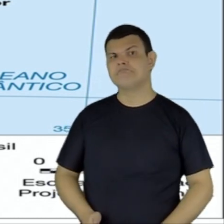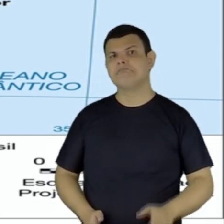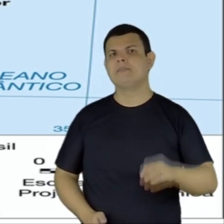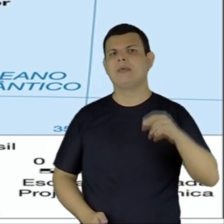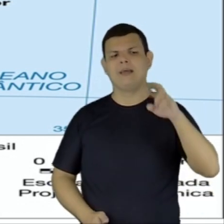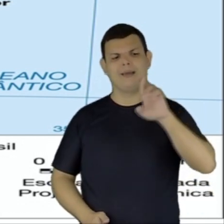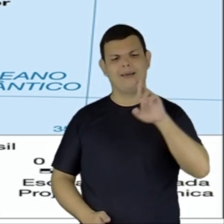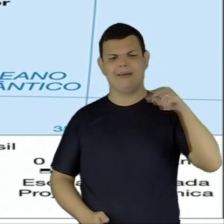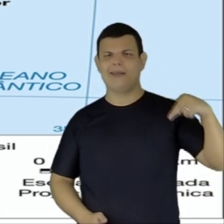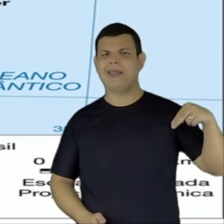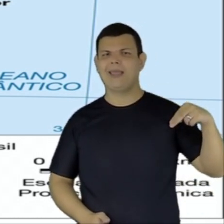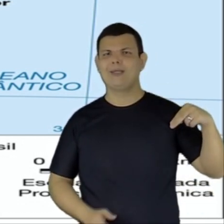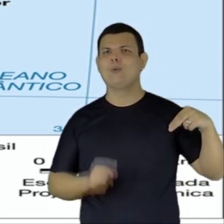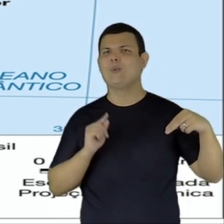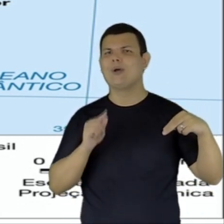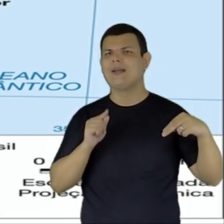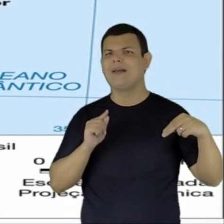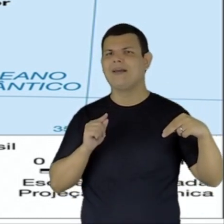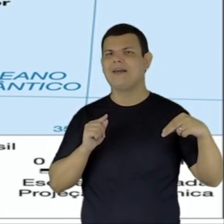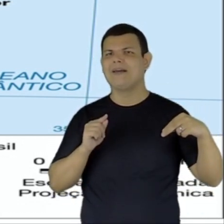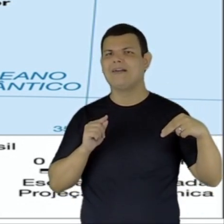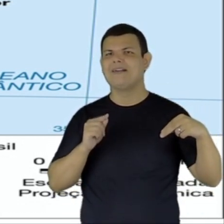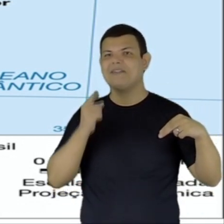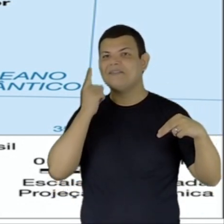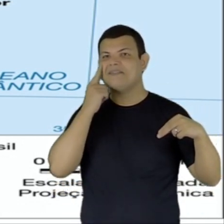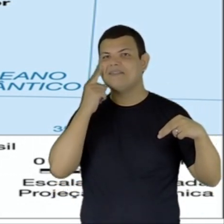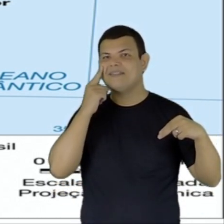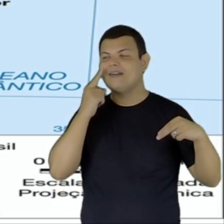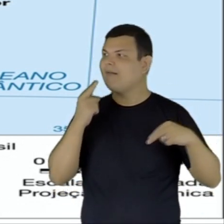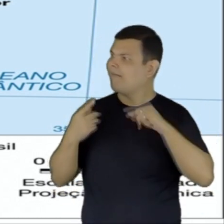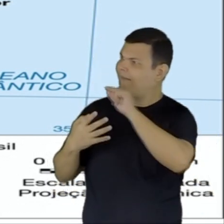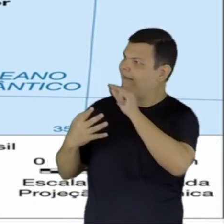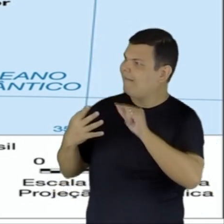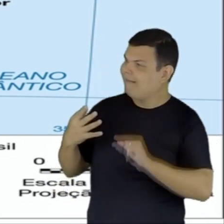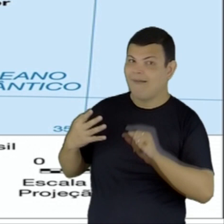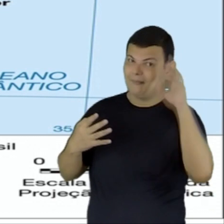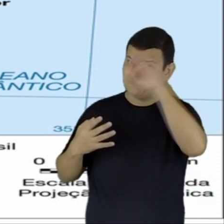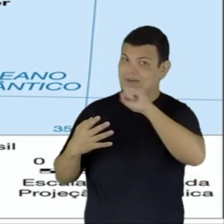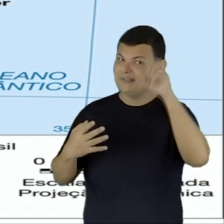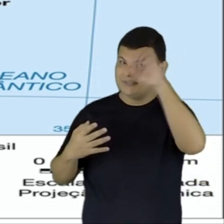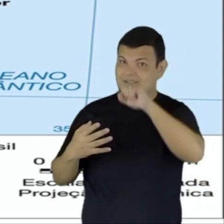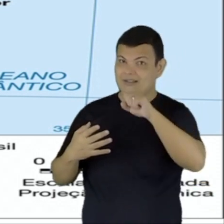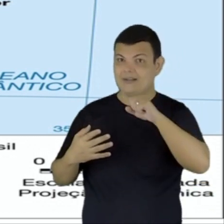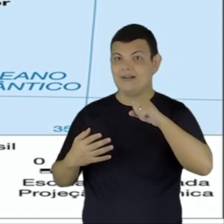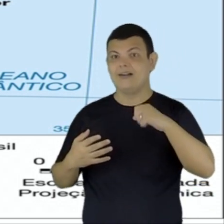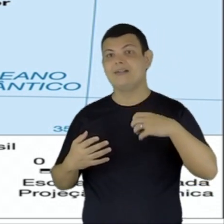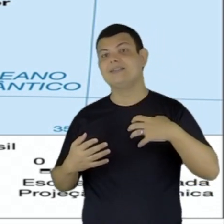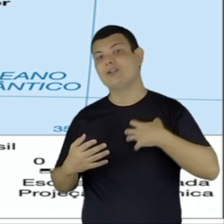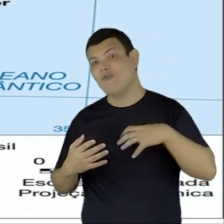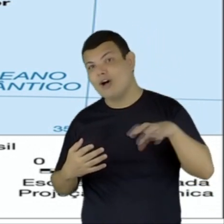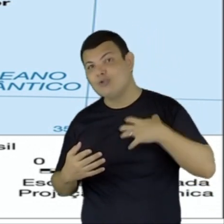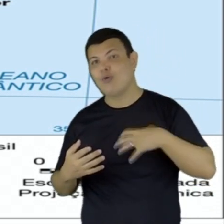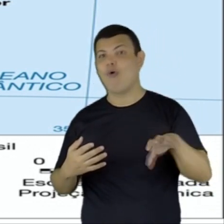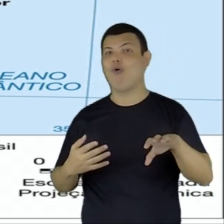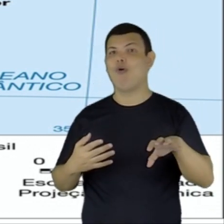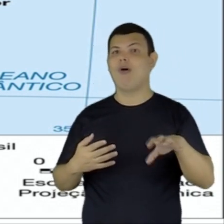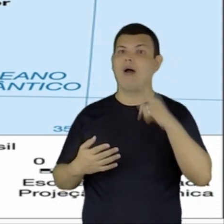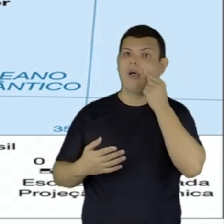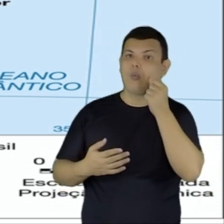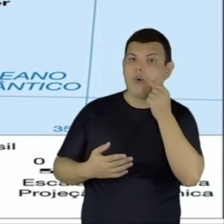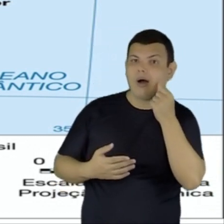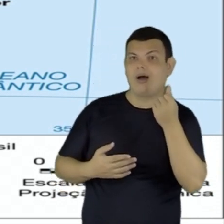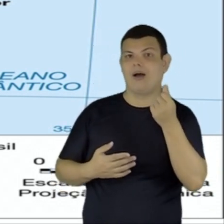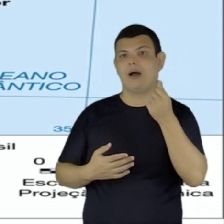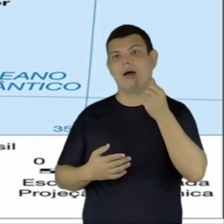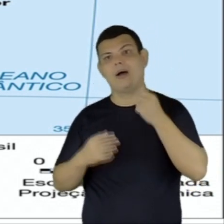do Norte, olha só, eu vou deixar dever de casa desses outros aqui, tá bom? De Salvador, Alagoas, sergipanos,